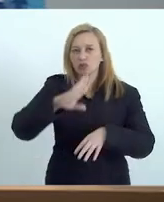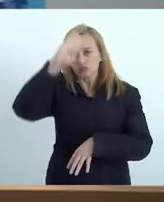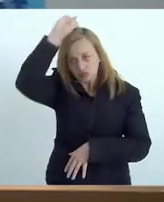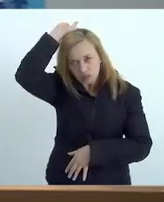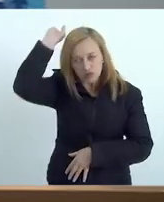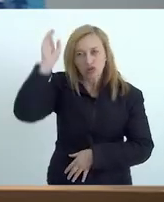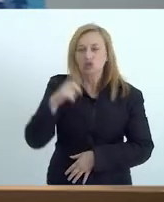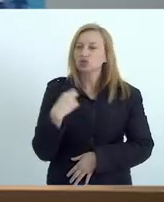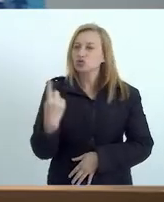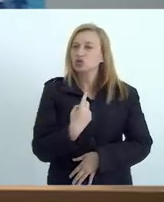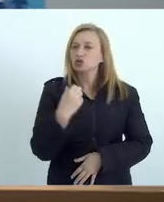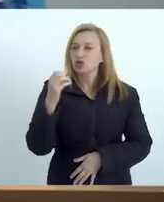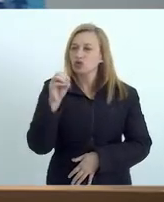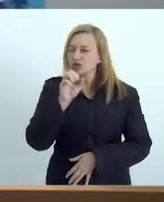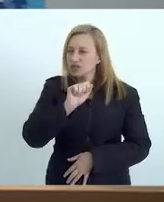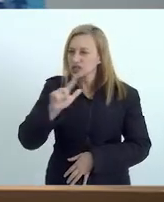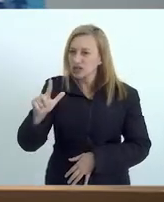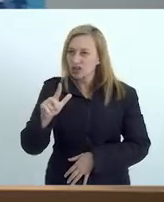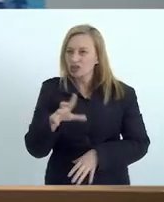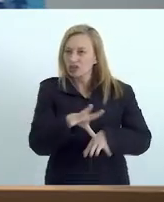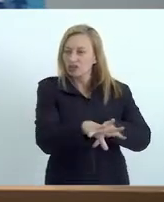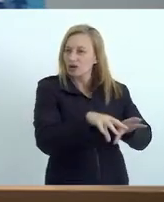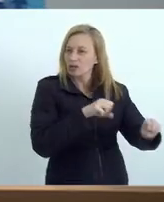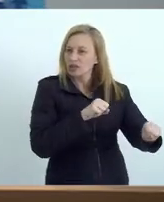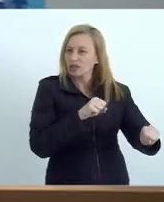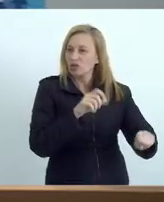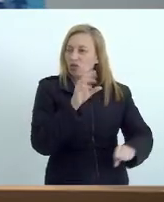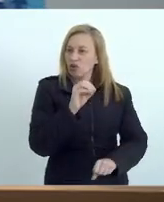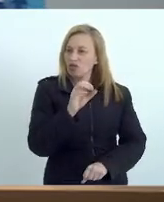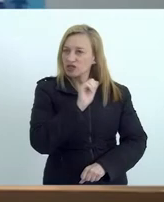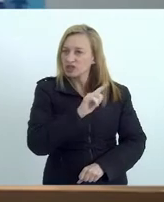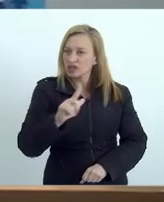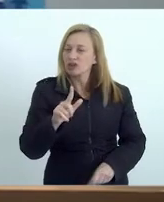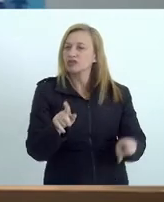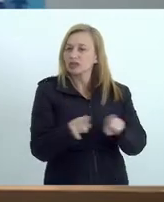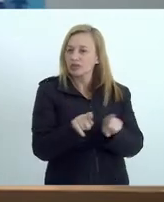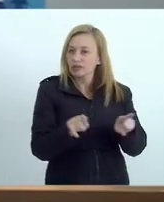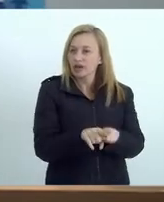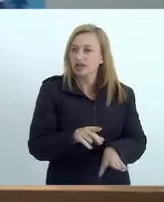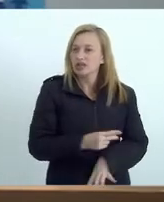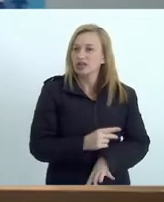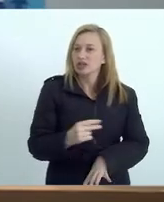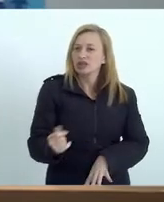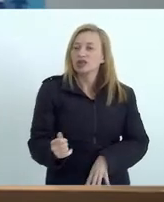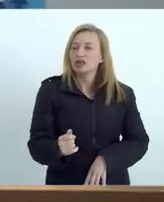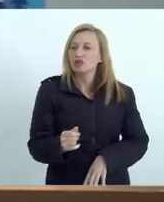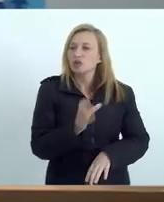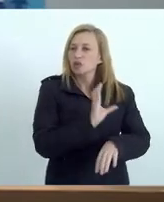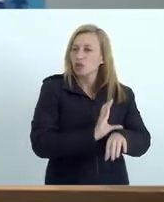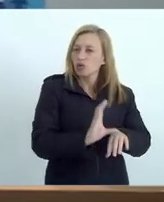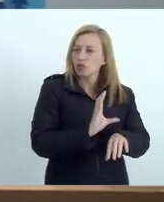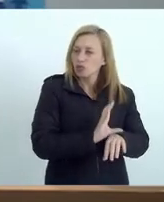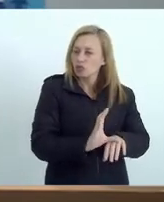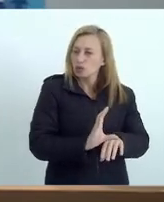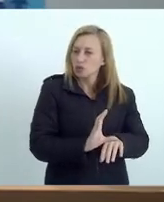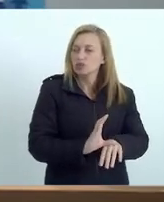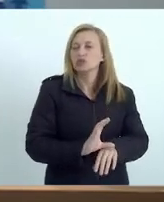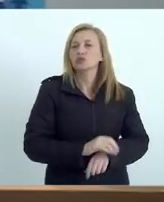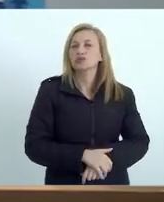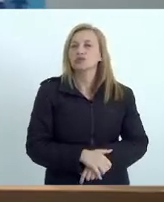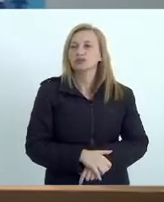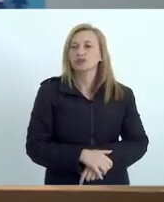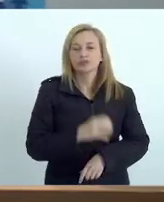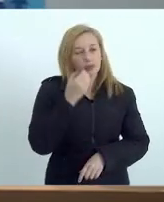os nossos oficiais no curso de formação de Oficiais saíram também concurso chancelado